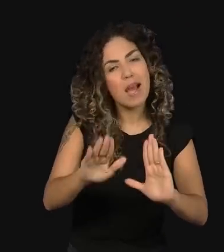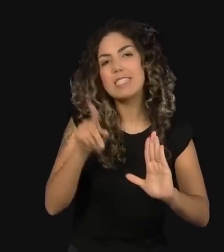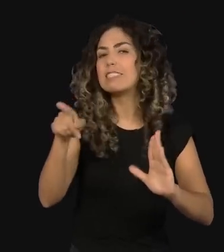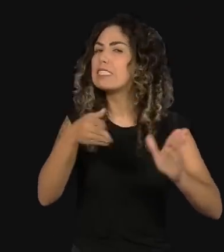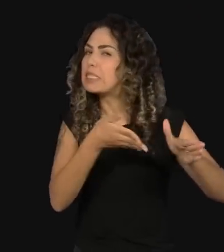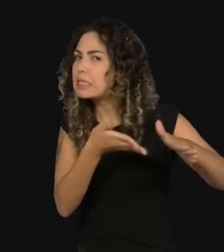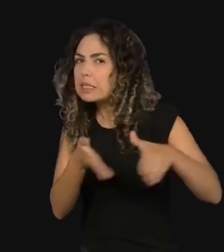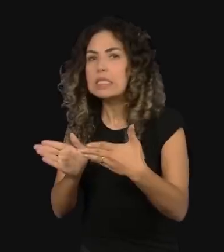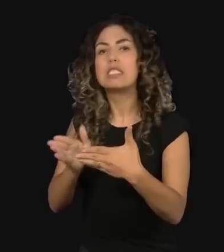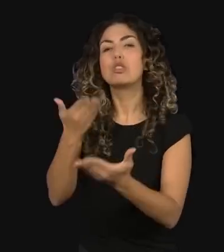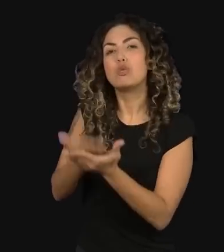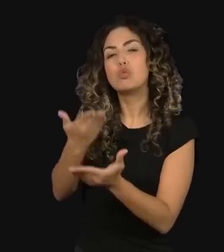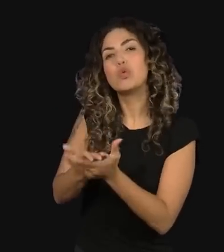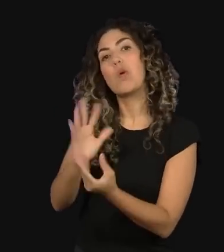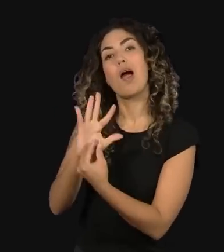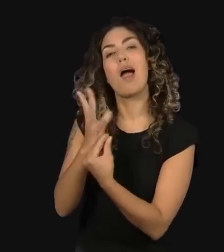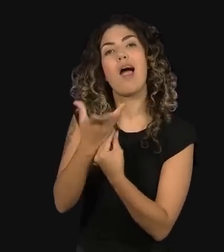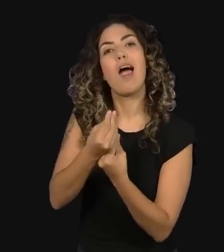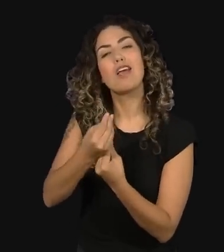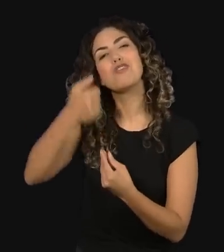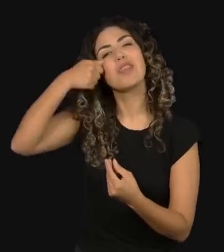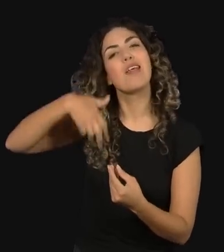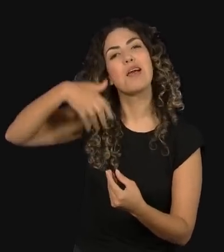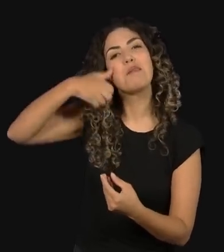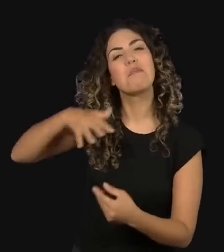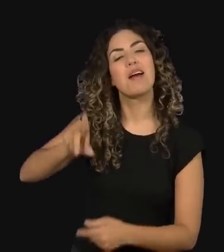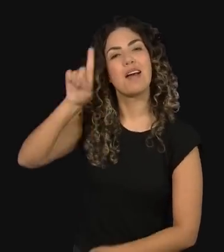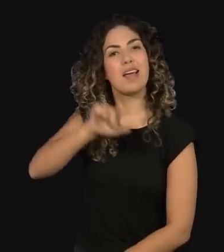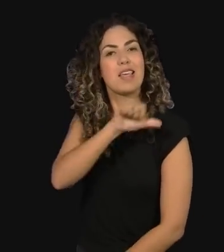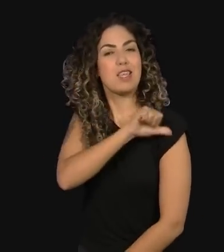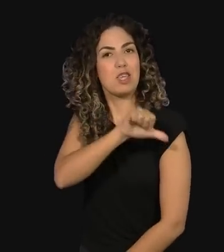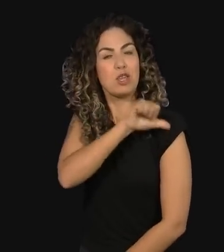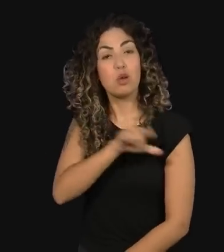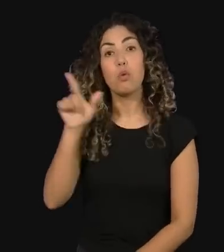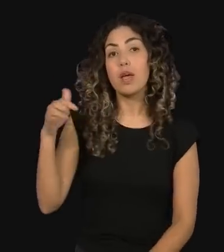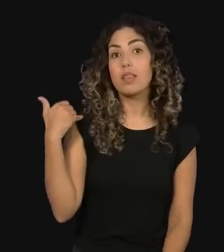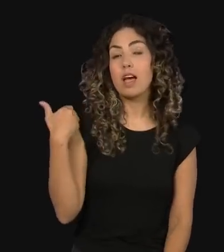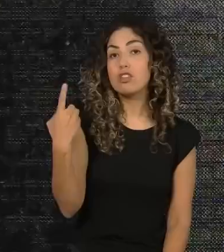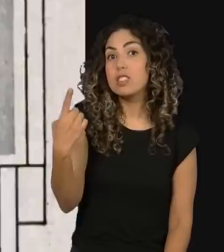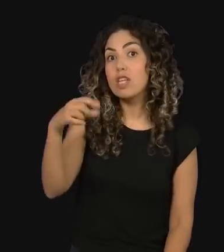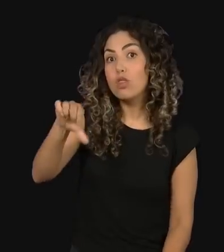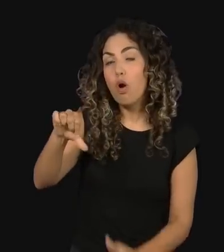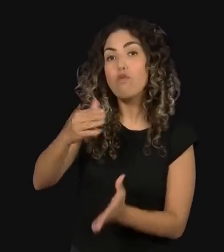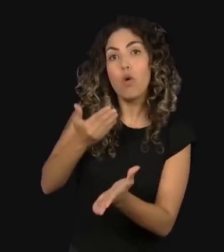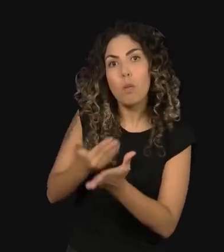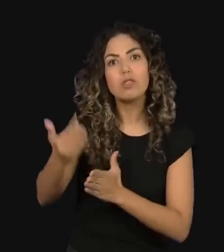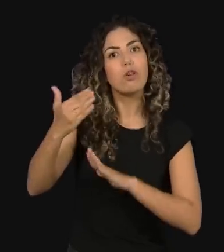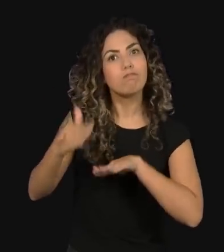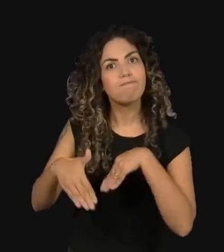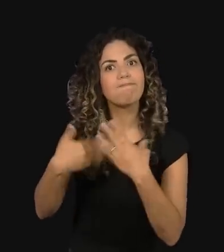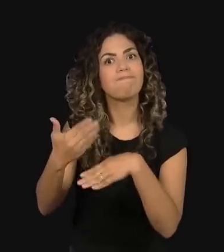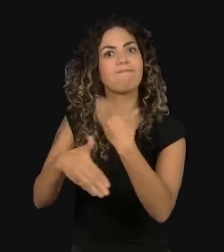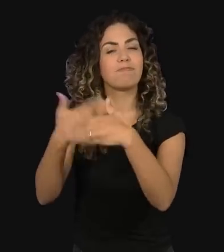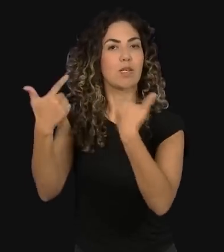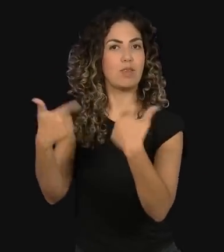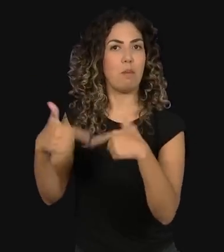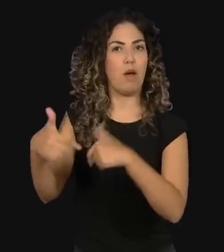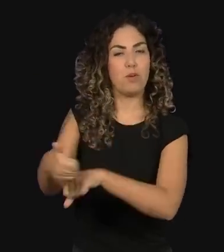Rio de Janeiro e iniciou sua carreira profissional aos 19 anos de idade.